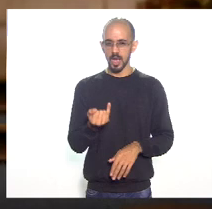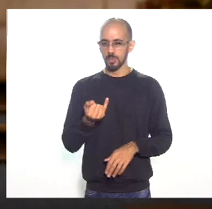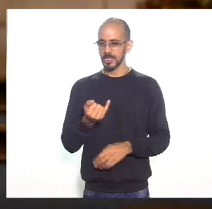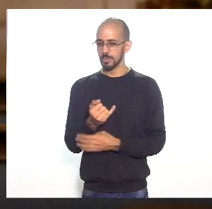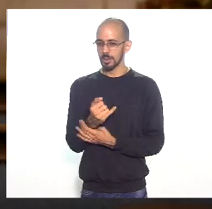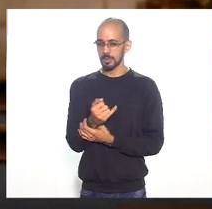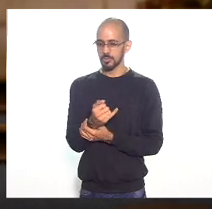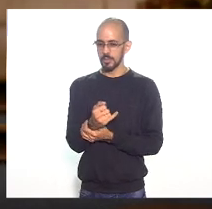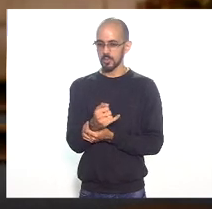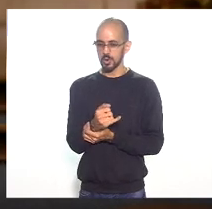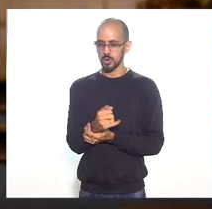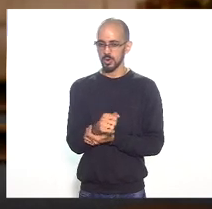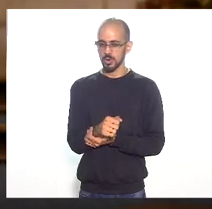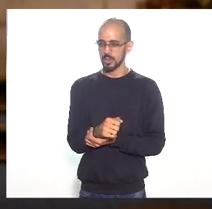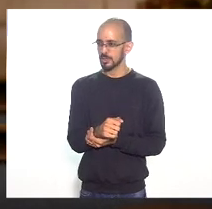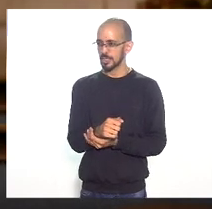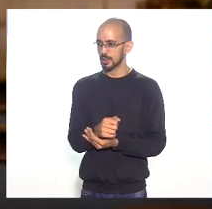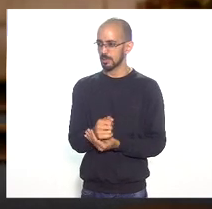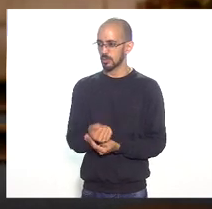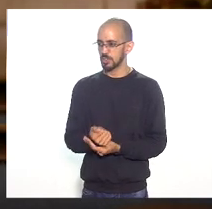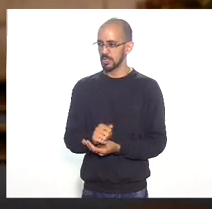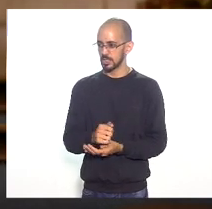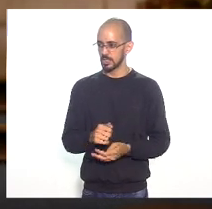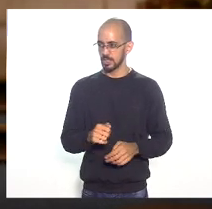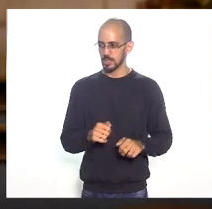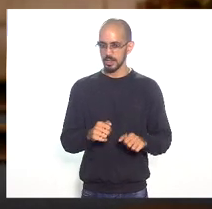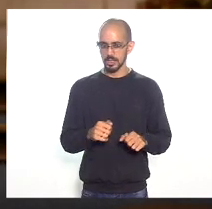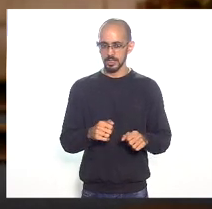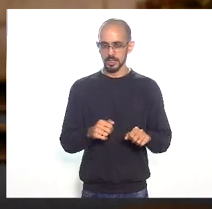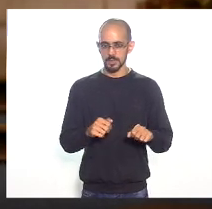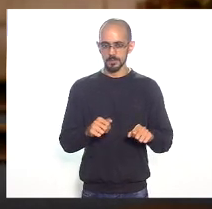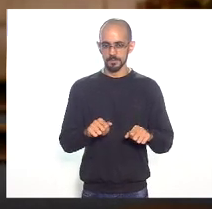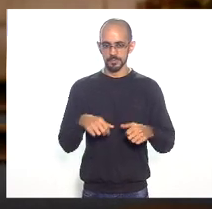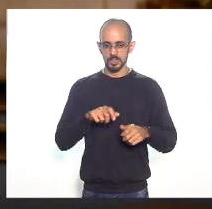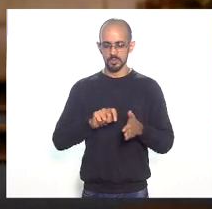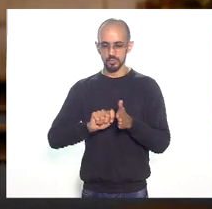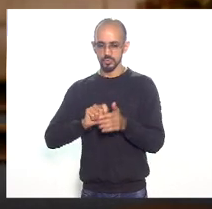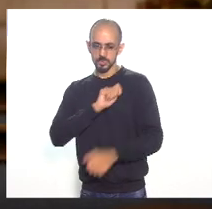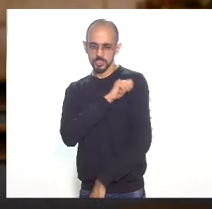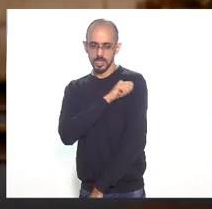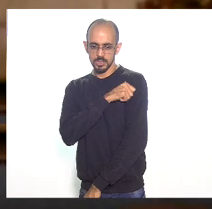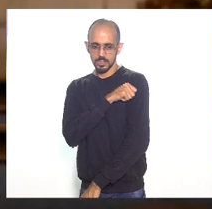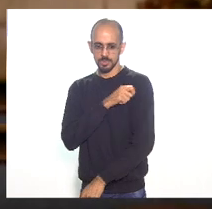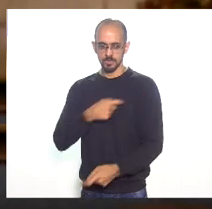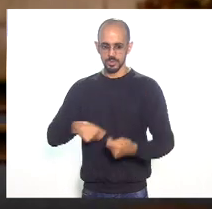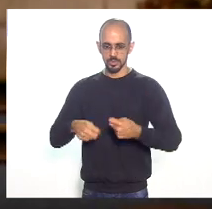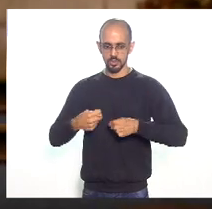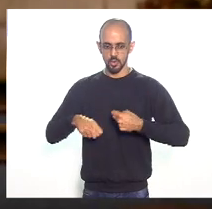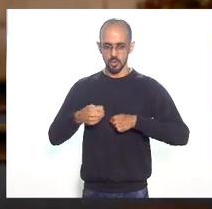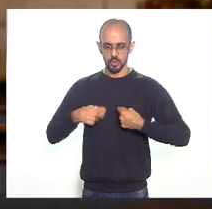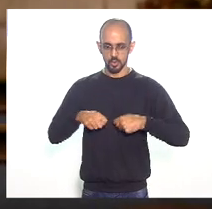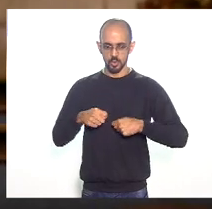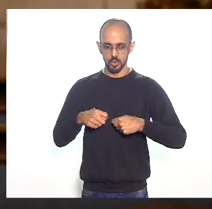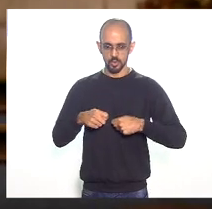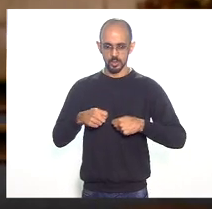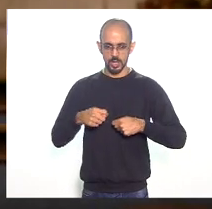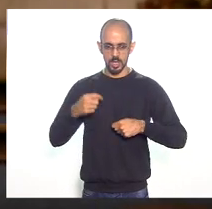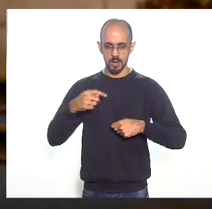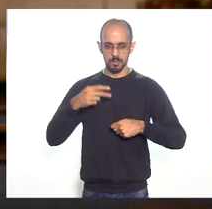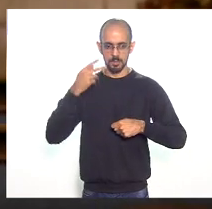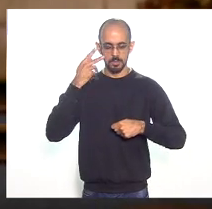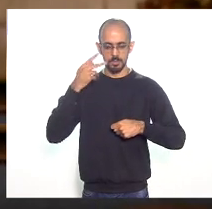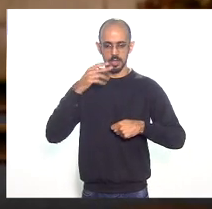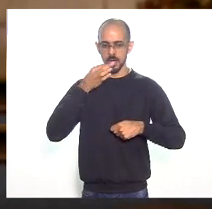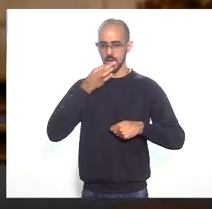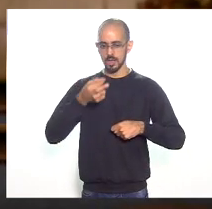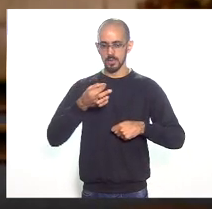Estadual, Fiscalização dos Tributos Estaduais e de Orçamento de Finanças, Fiscalização Financeira e Controle. Para emitir parecer pela